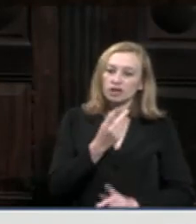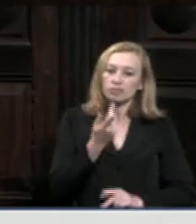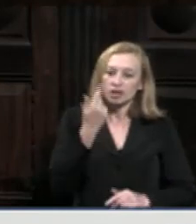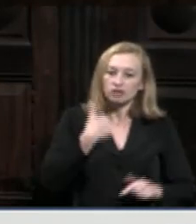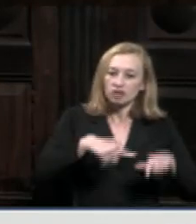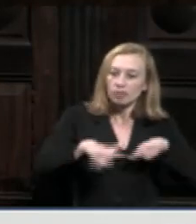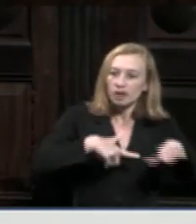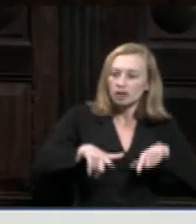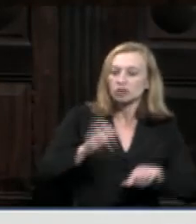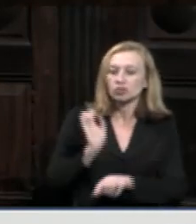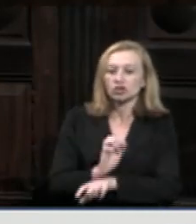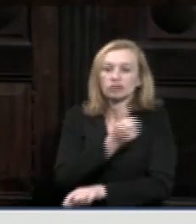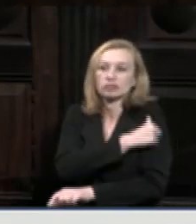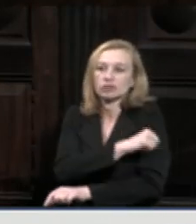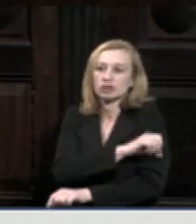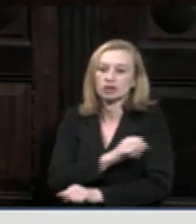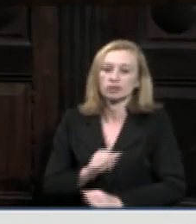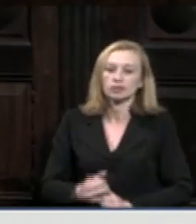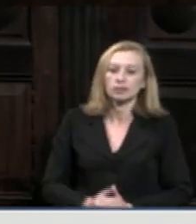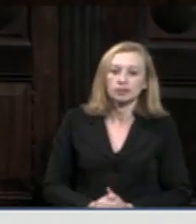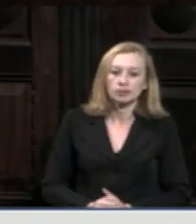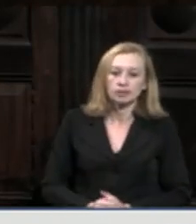do Estado do Rio de Janeiro.